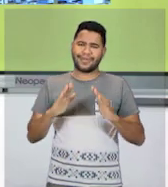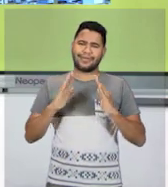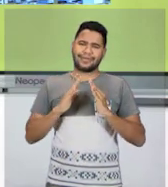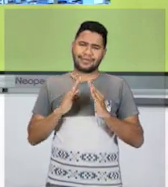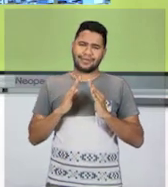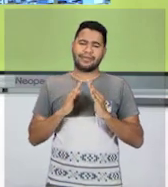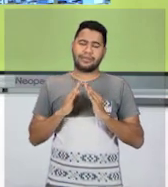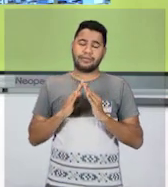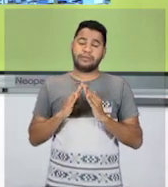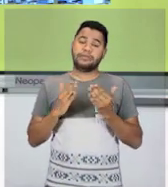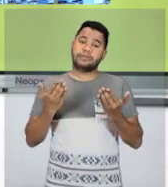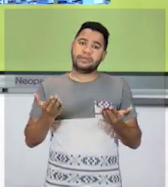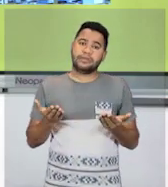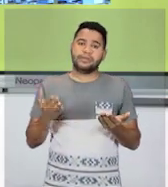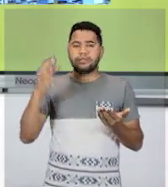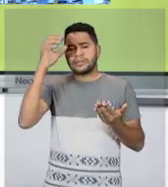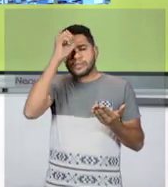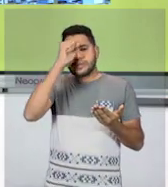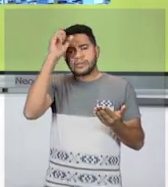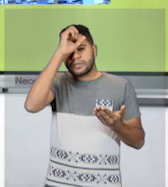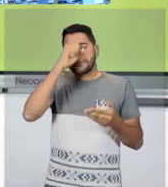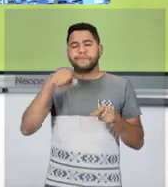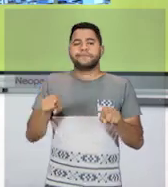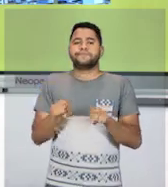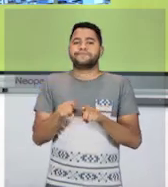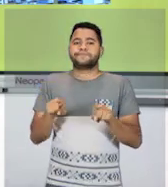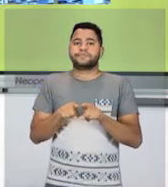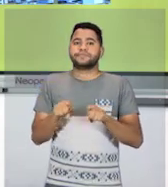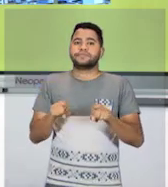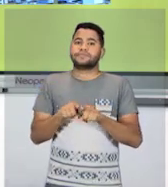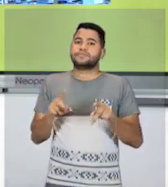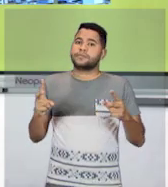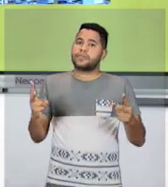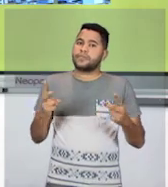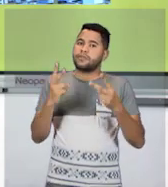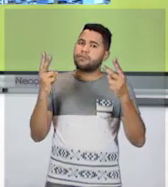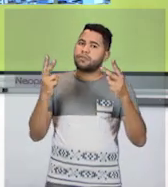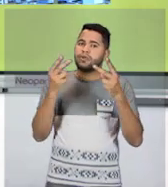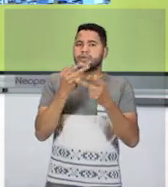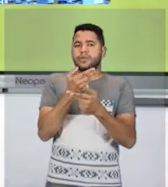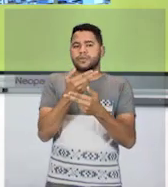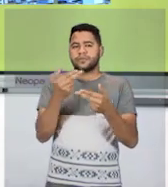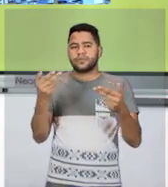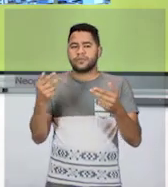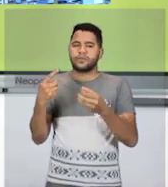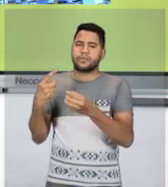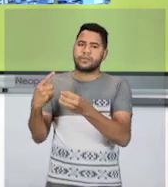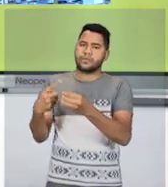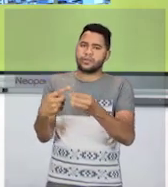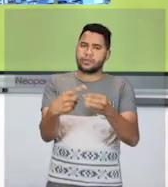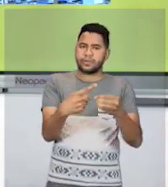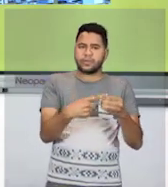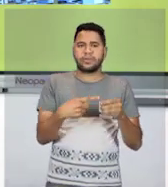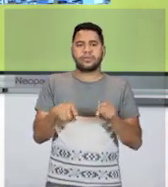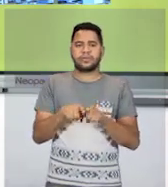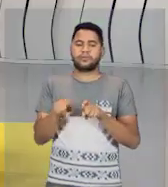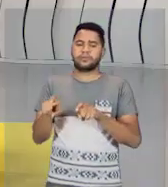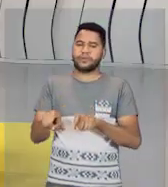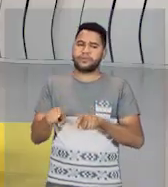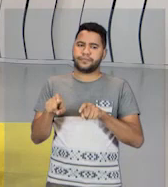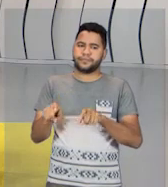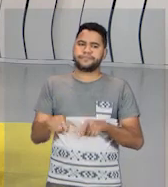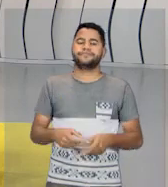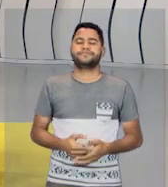casa né E aí a gente aprende tão bem a dar valor às coisas que tem na cidade e as coisas que tem no